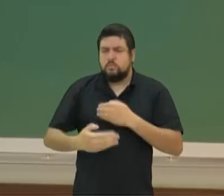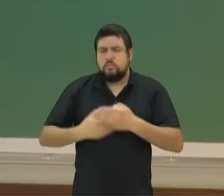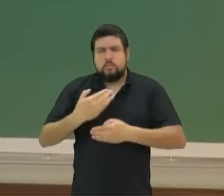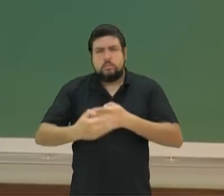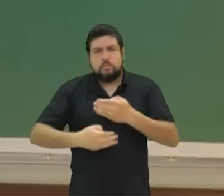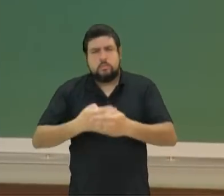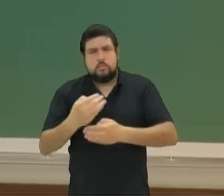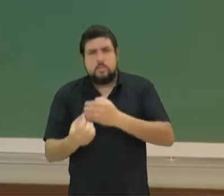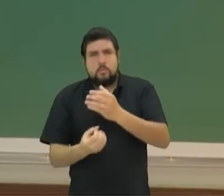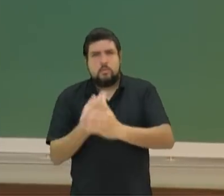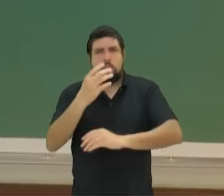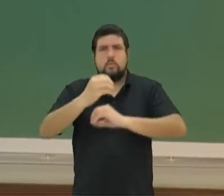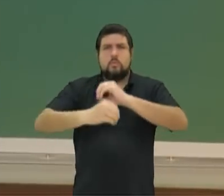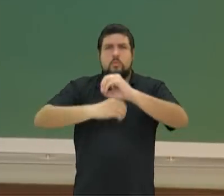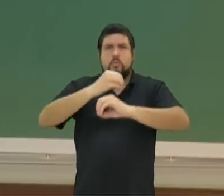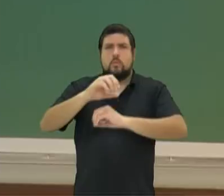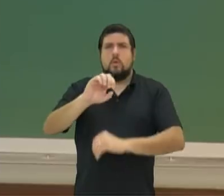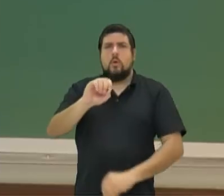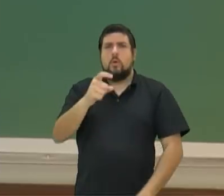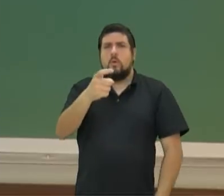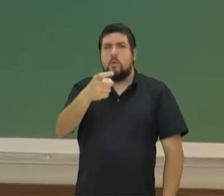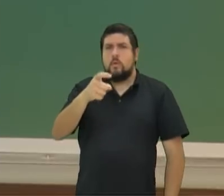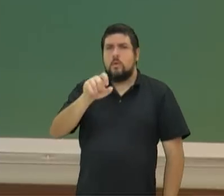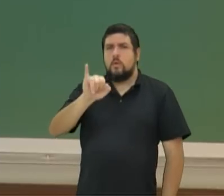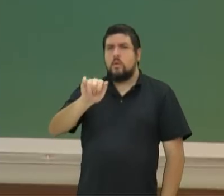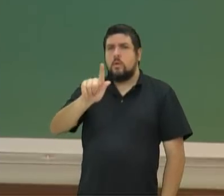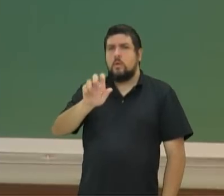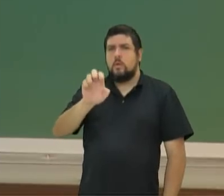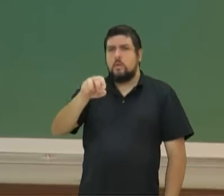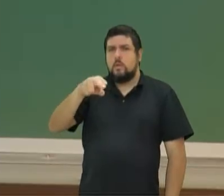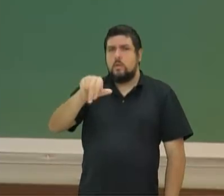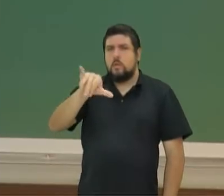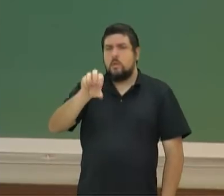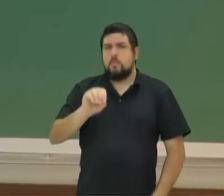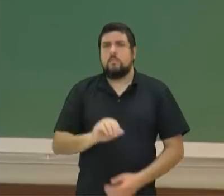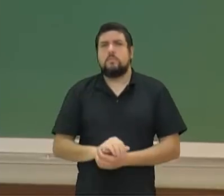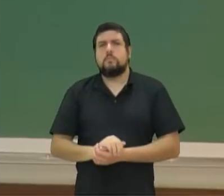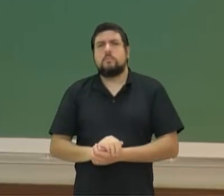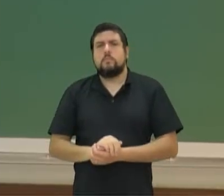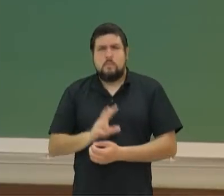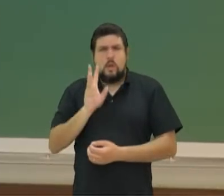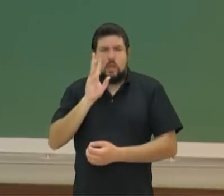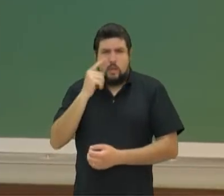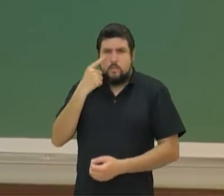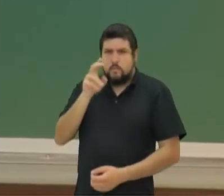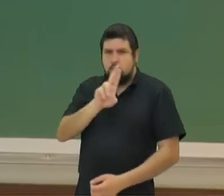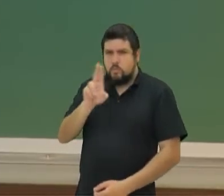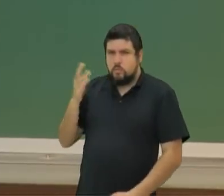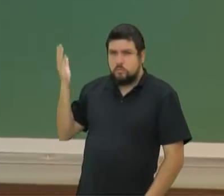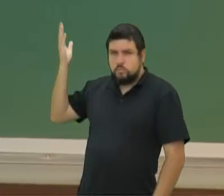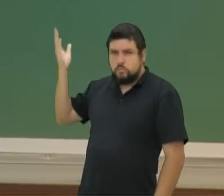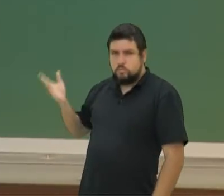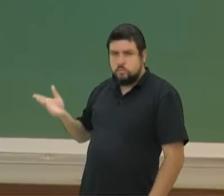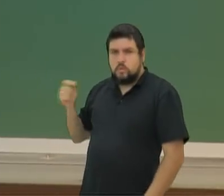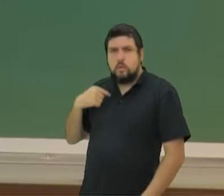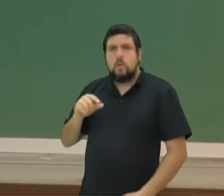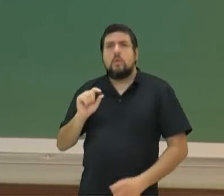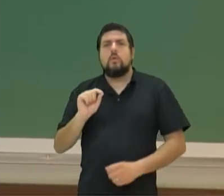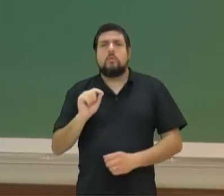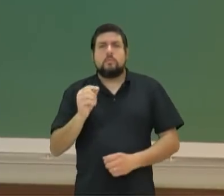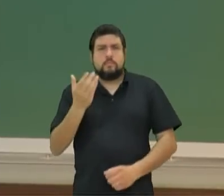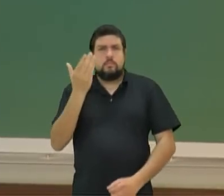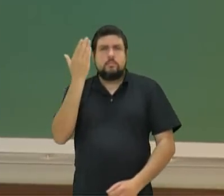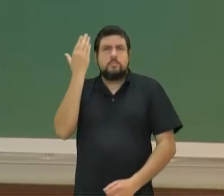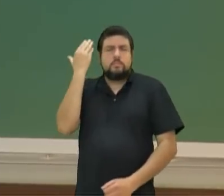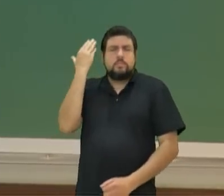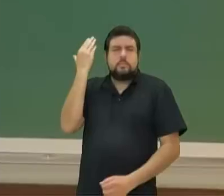pouquinho. Mas é legal você analisar tudo isso porque você consegue ver a diferença dos gases. Nós sabemos que muitos desses gases